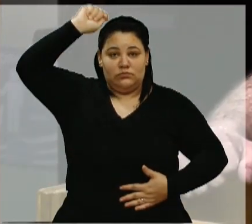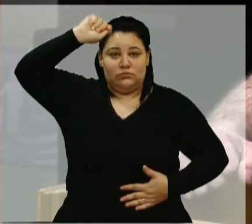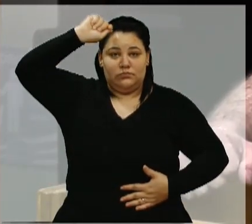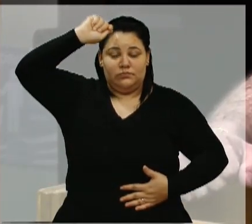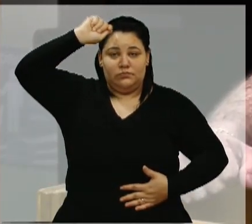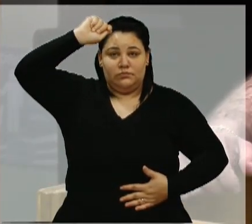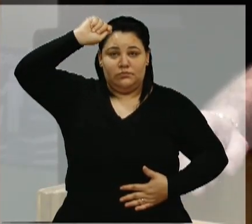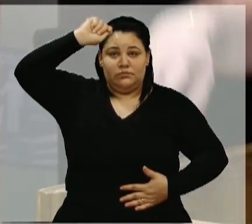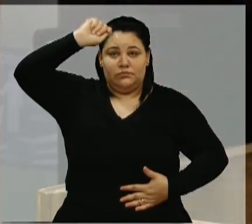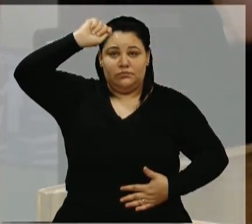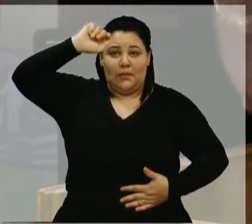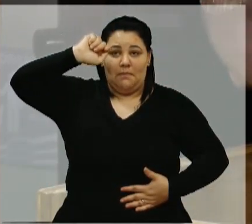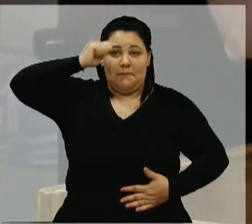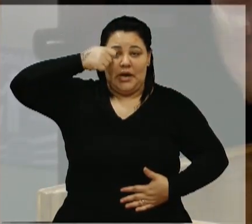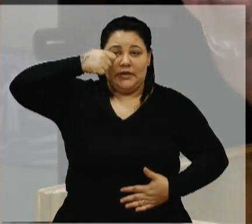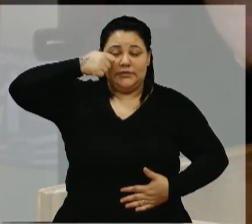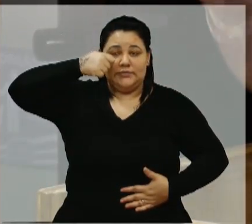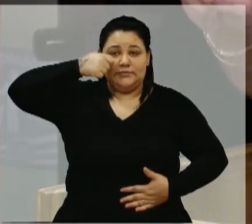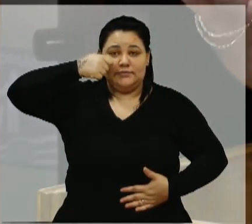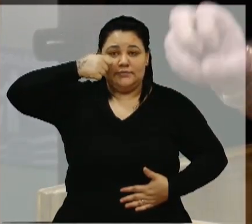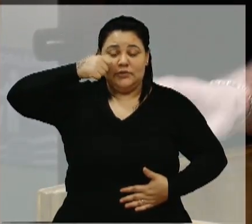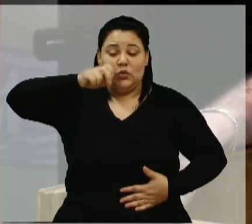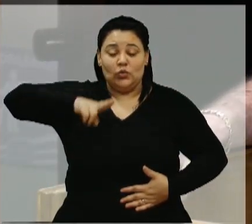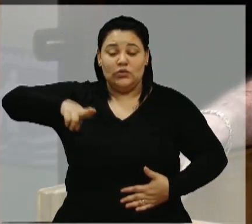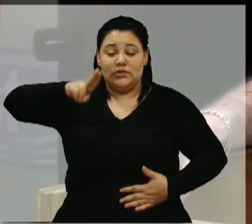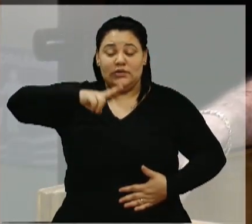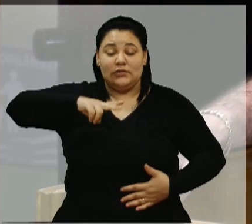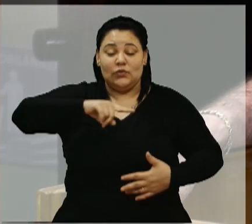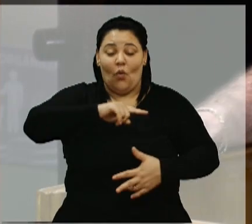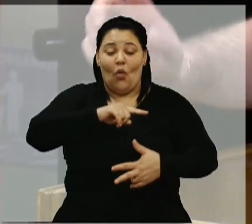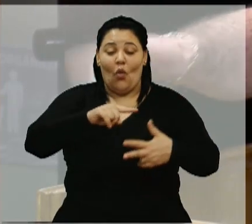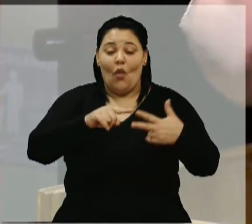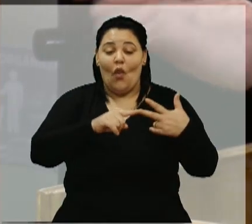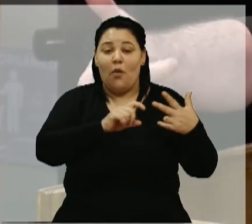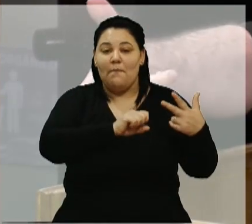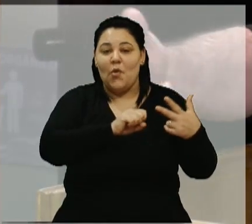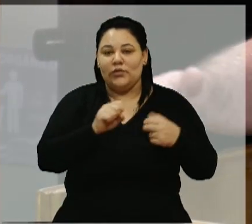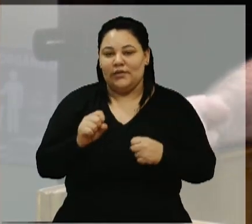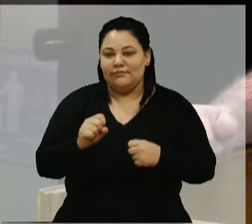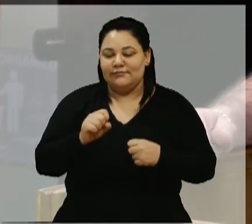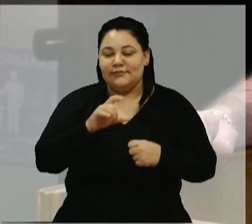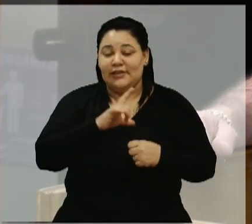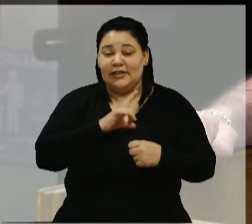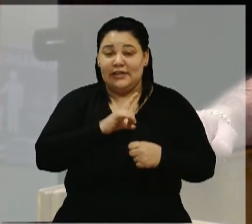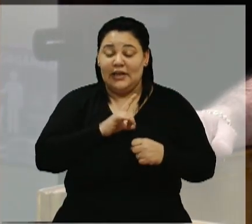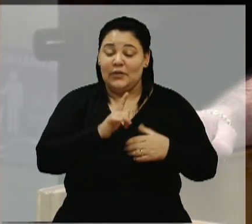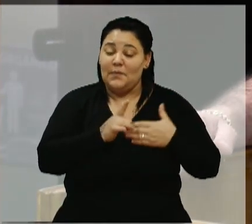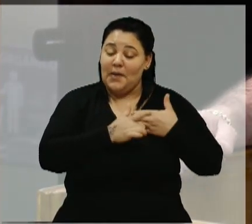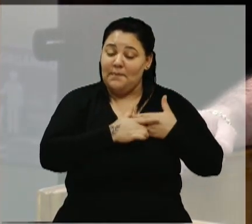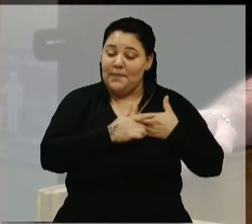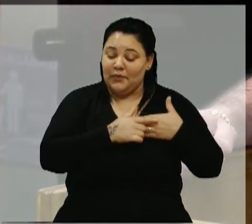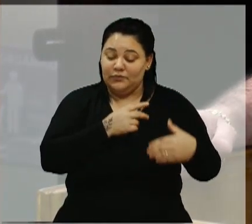revestido com os poderes que ele tem como ministro,